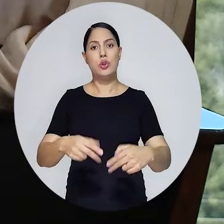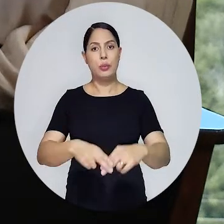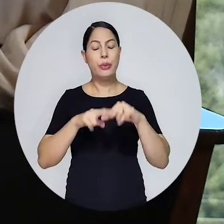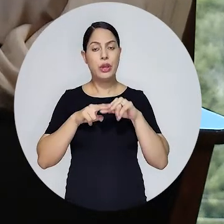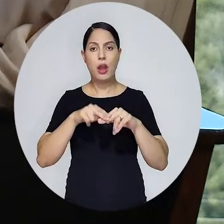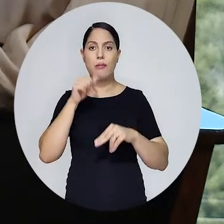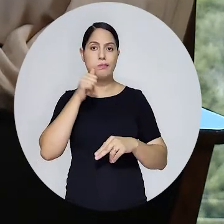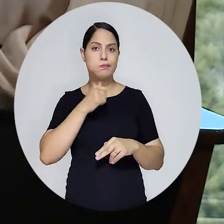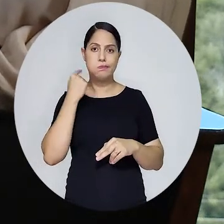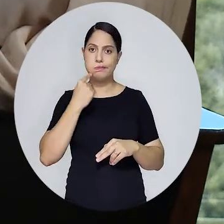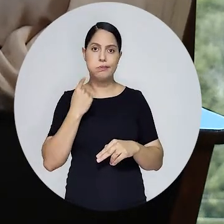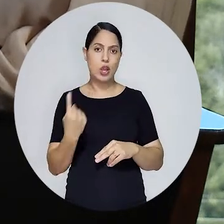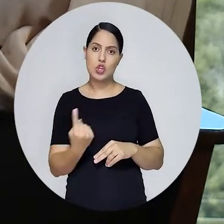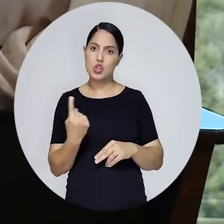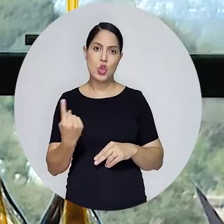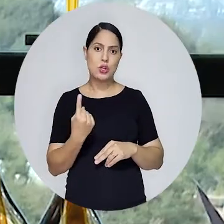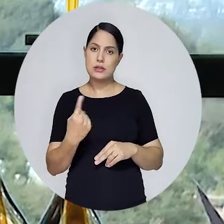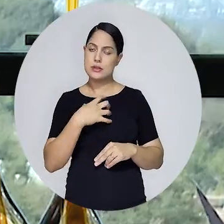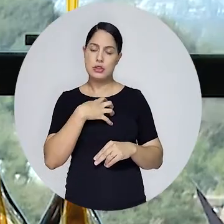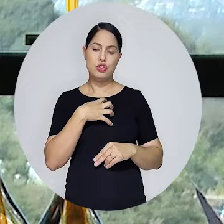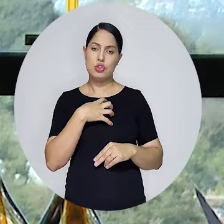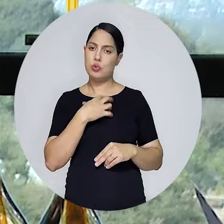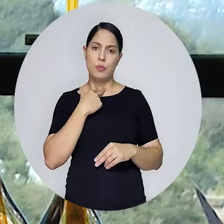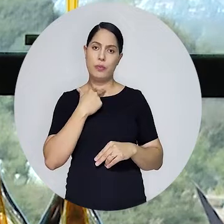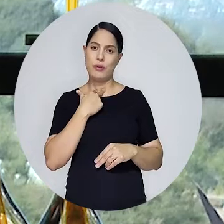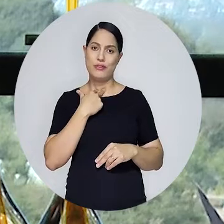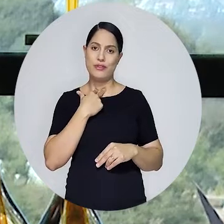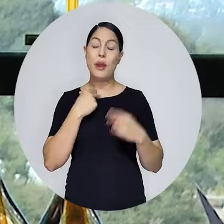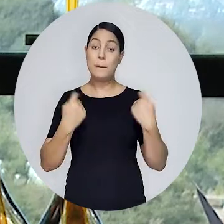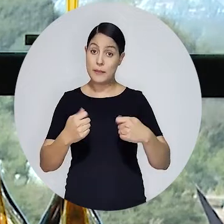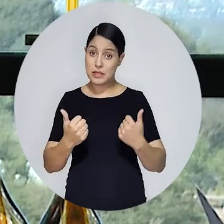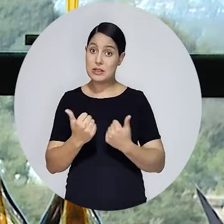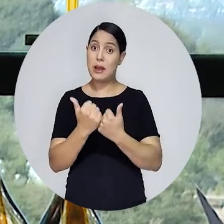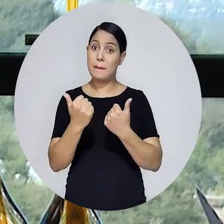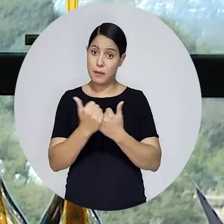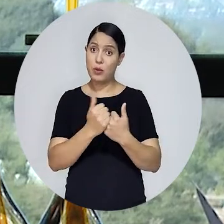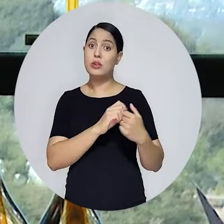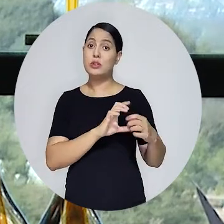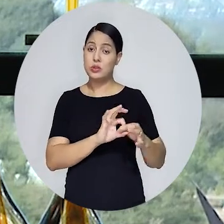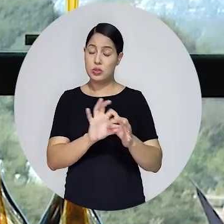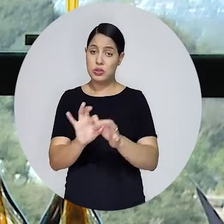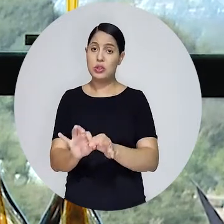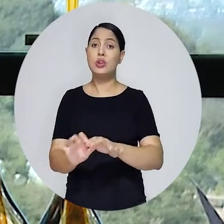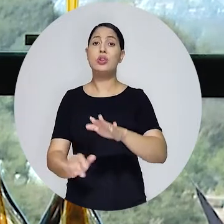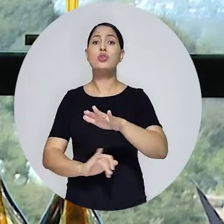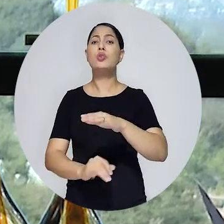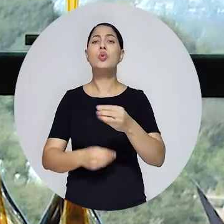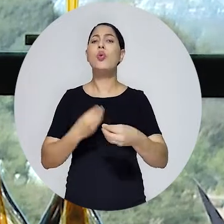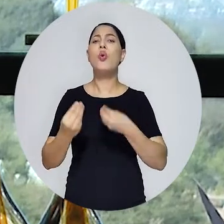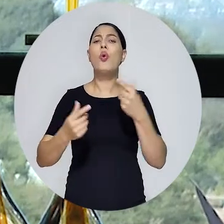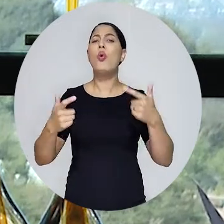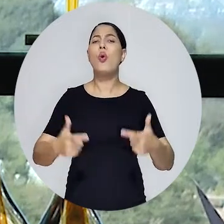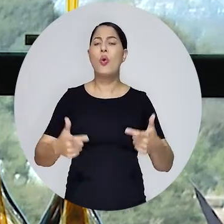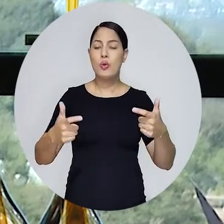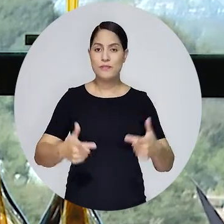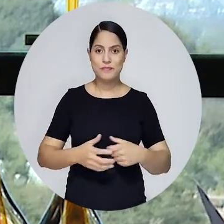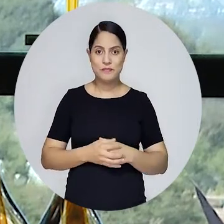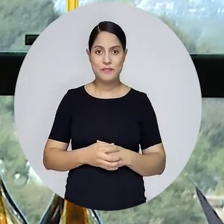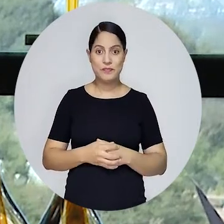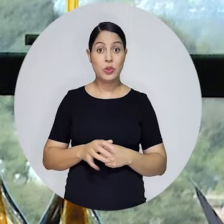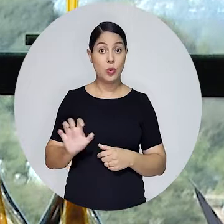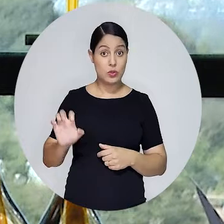sentir, digamos assim, sozinha. É importante colocar isso, que um advogado ele tem que procurar a sua instituição. A